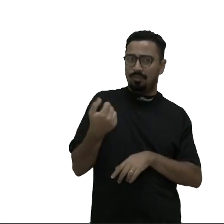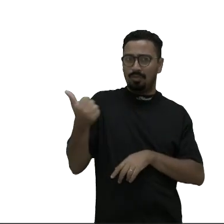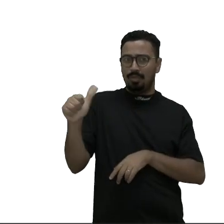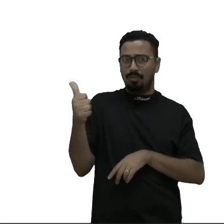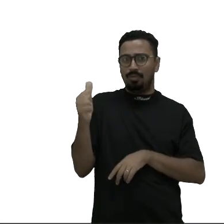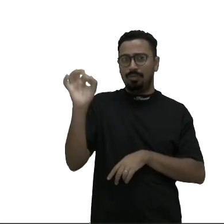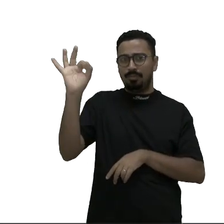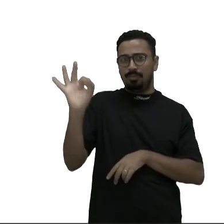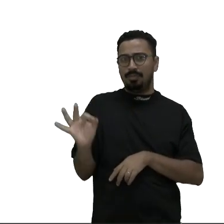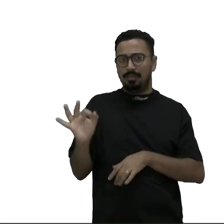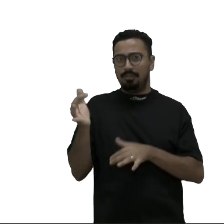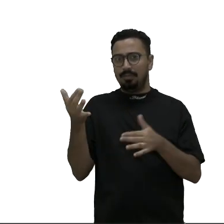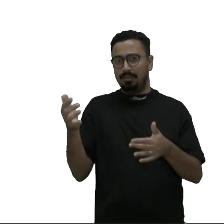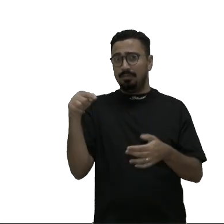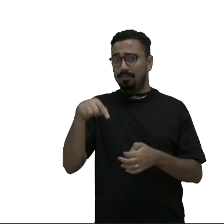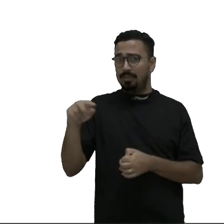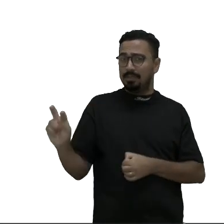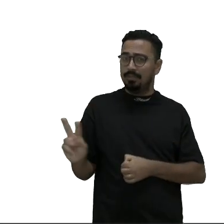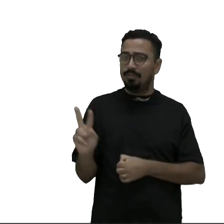2,11%. Esse valor...